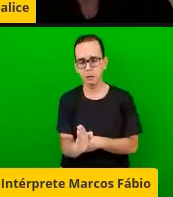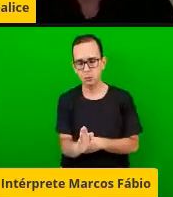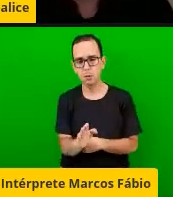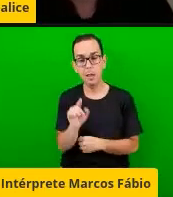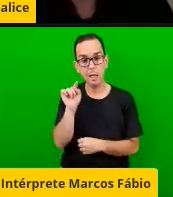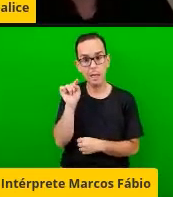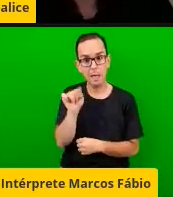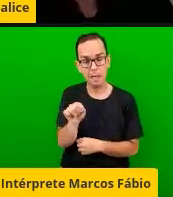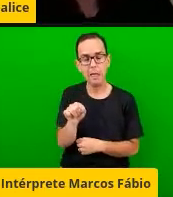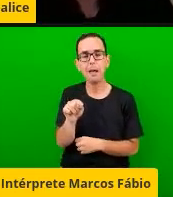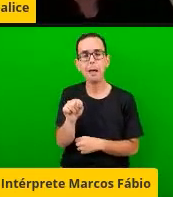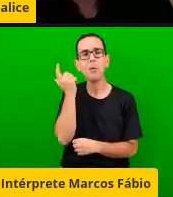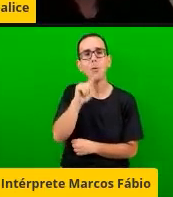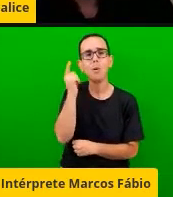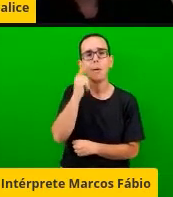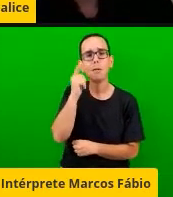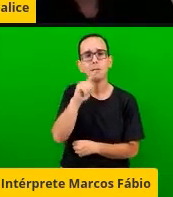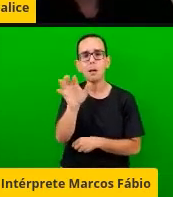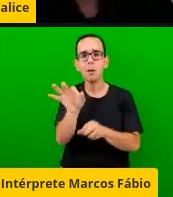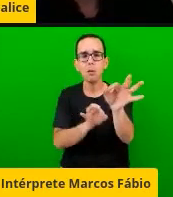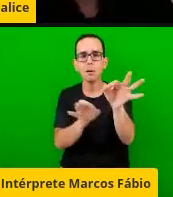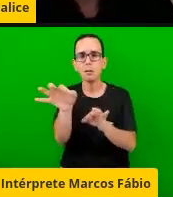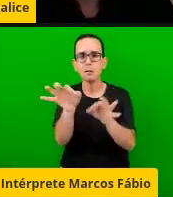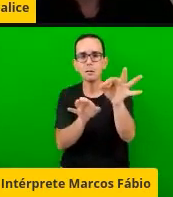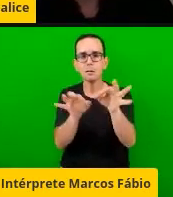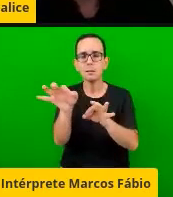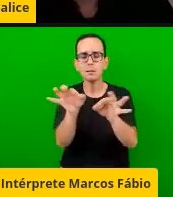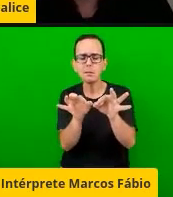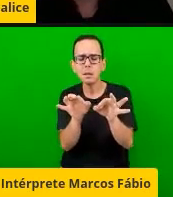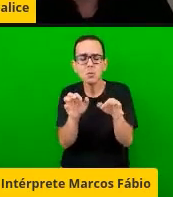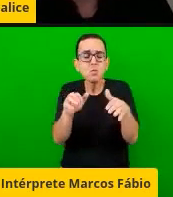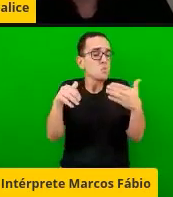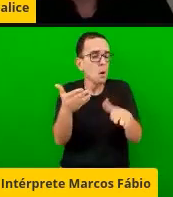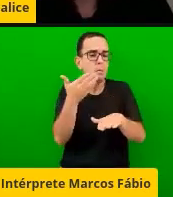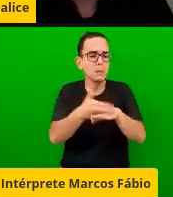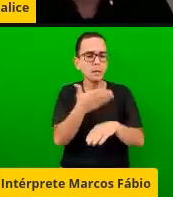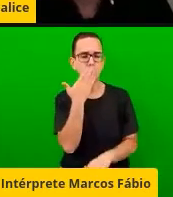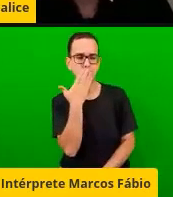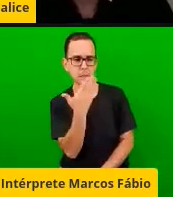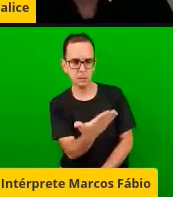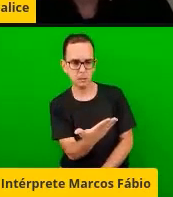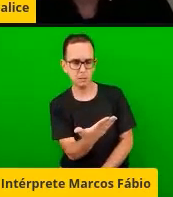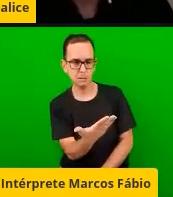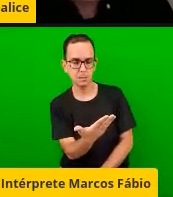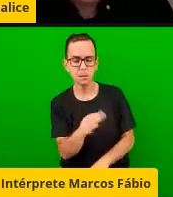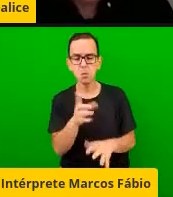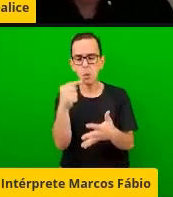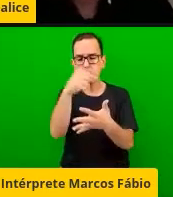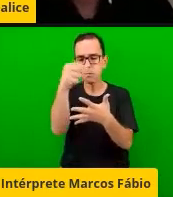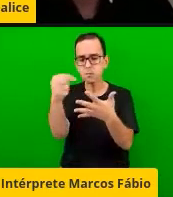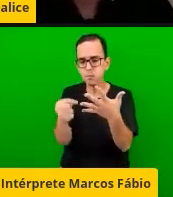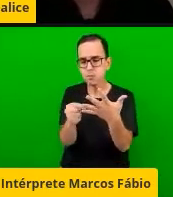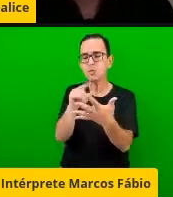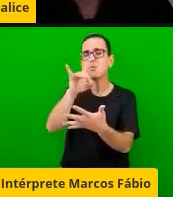elas conseguem organizar qual habilidade foi solicitada em tal item das provas, né? Por isso